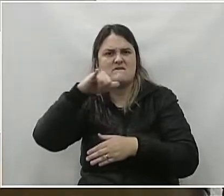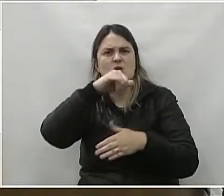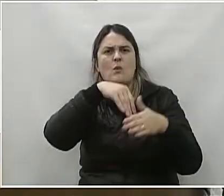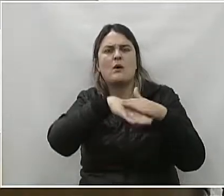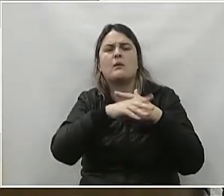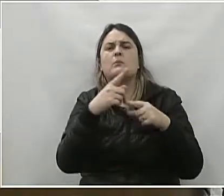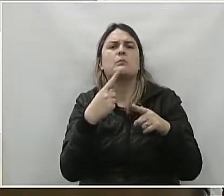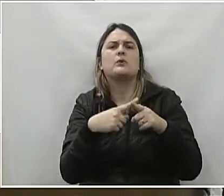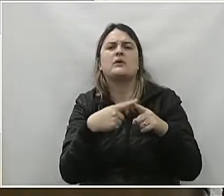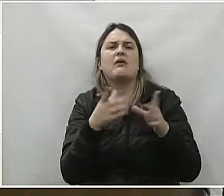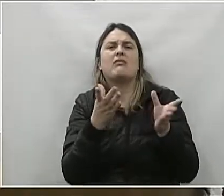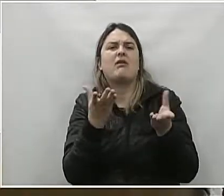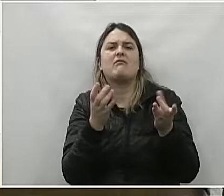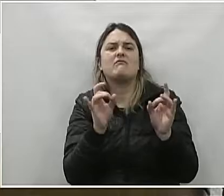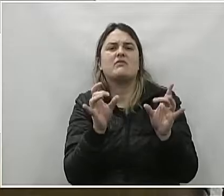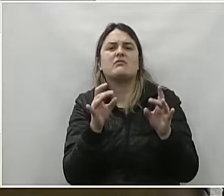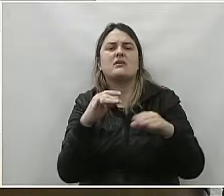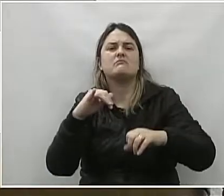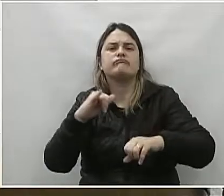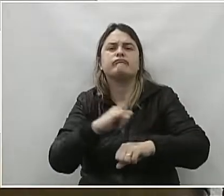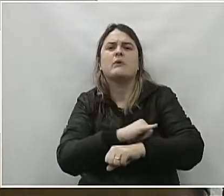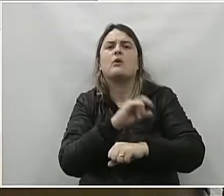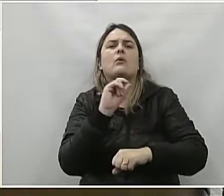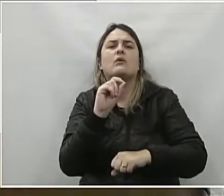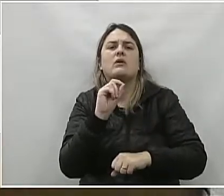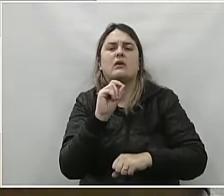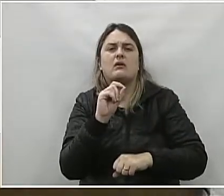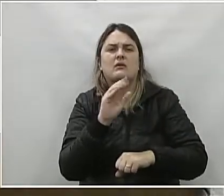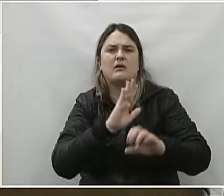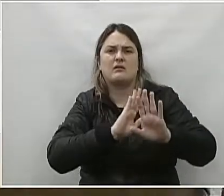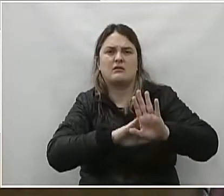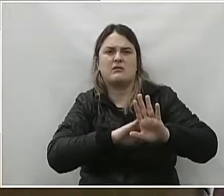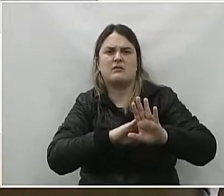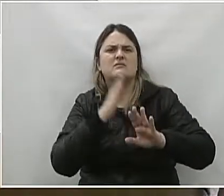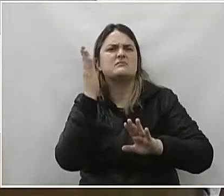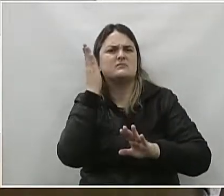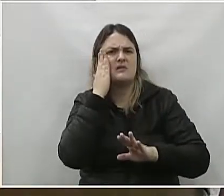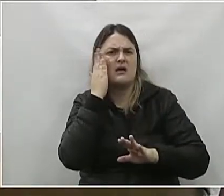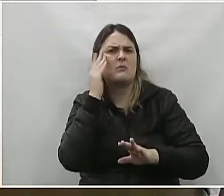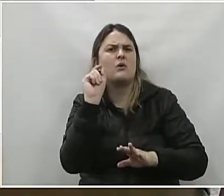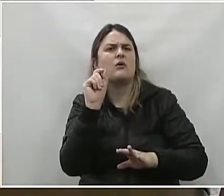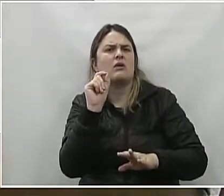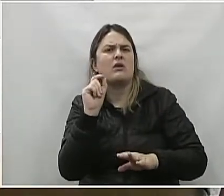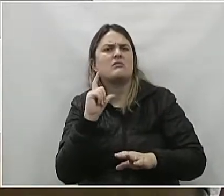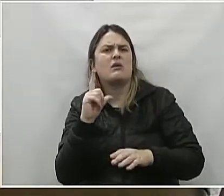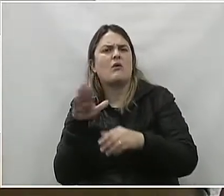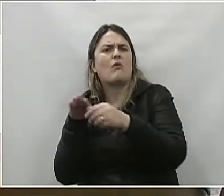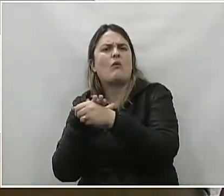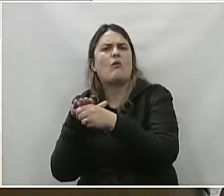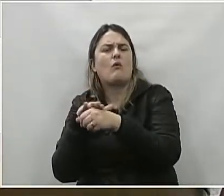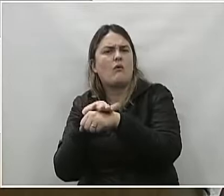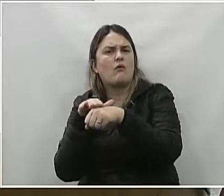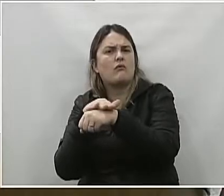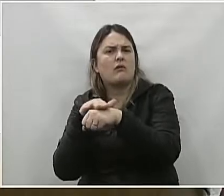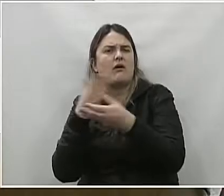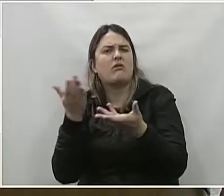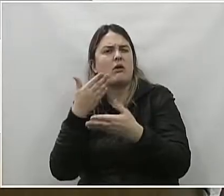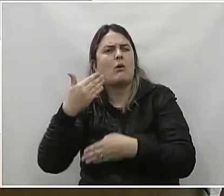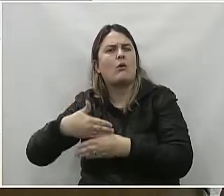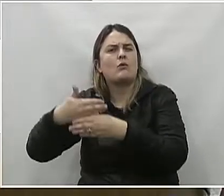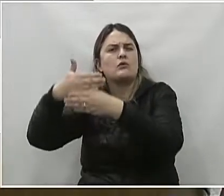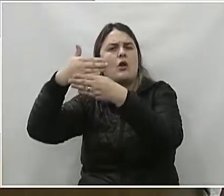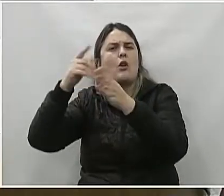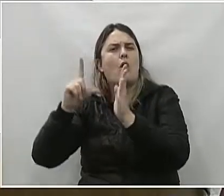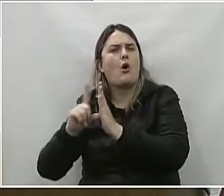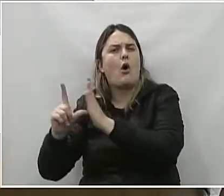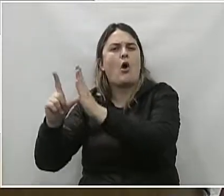que querem se desfazer do aeroporto? O que tem por trás lá? Nós sabemos que está correndo conversas aí que querem construir lojas